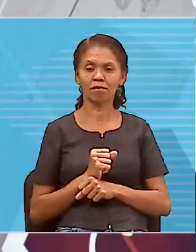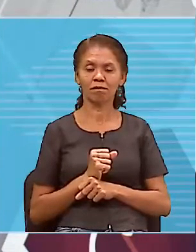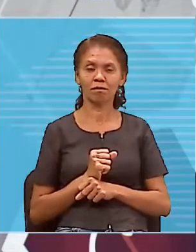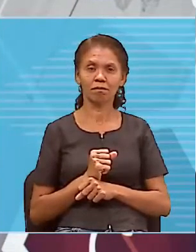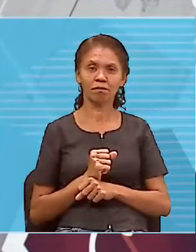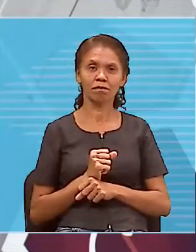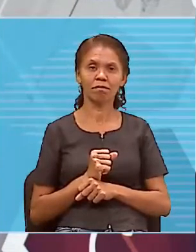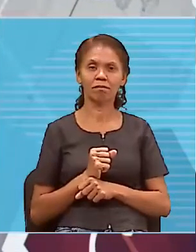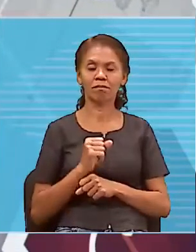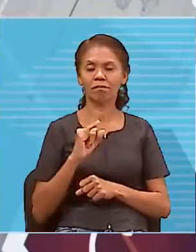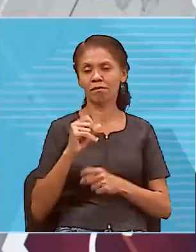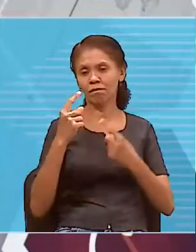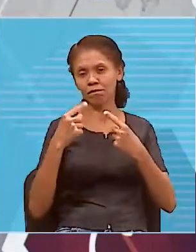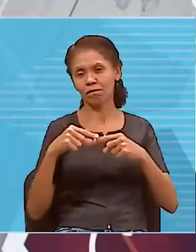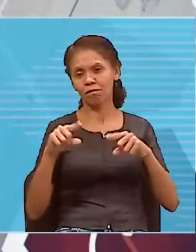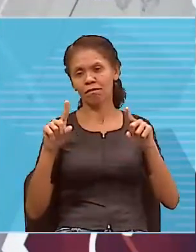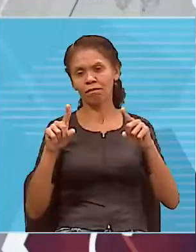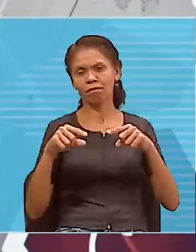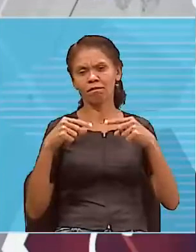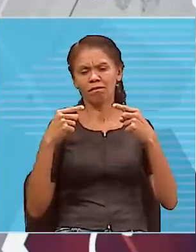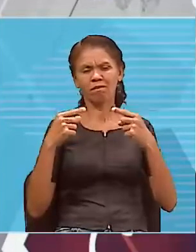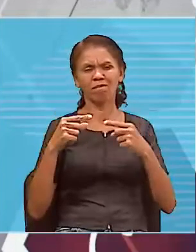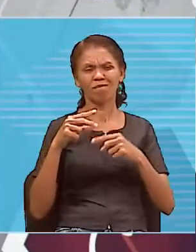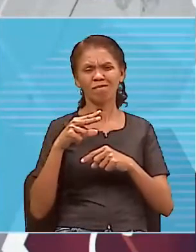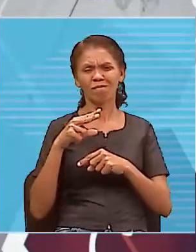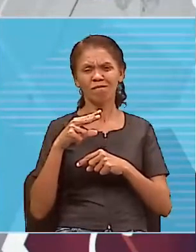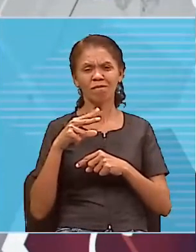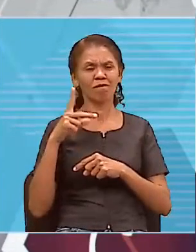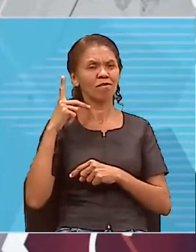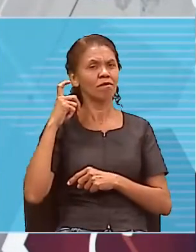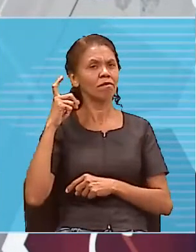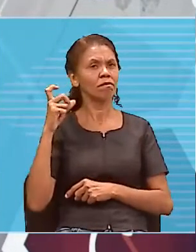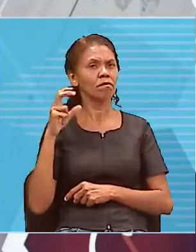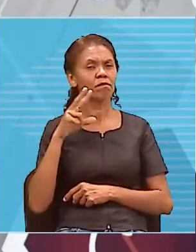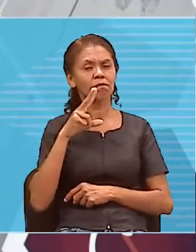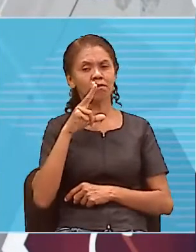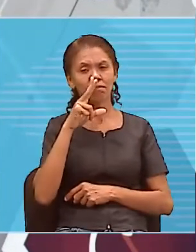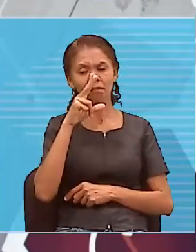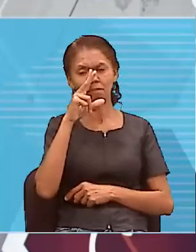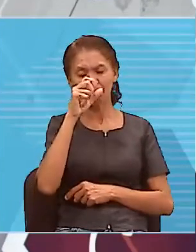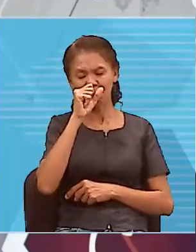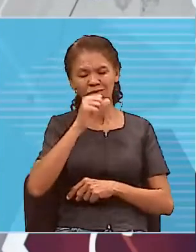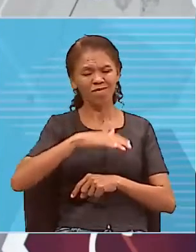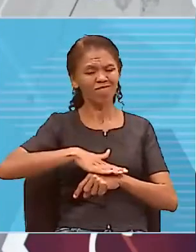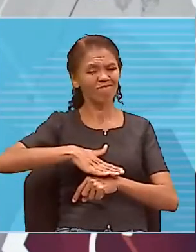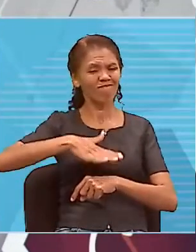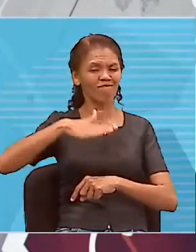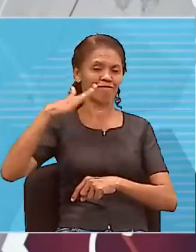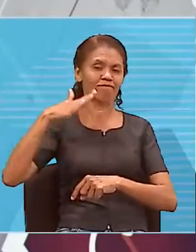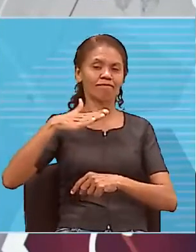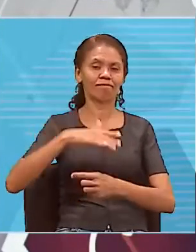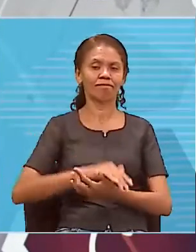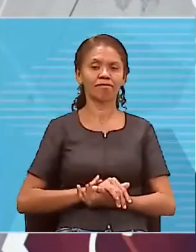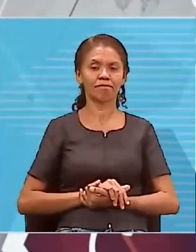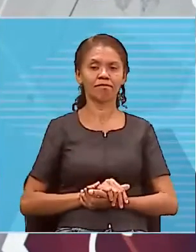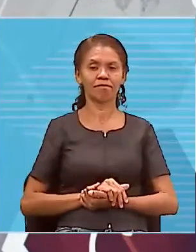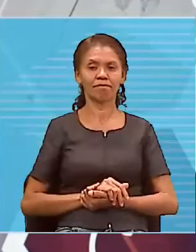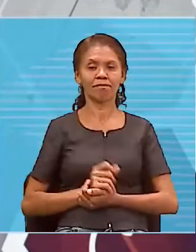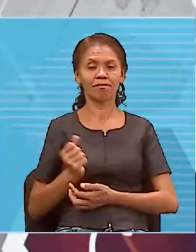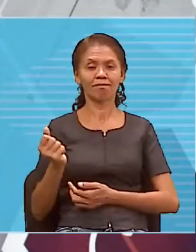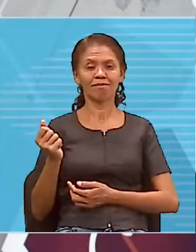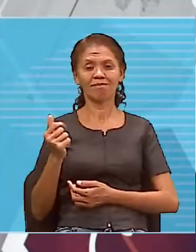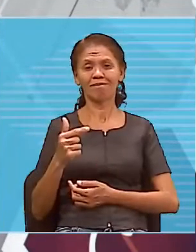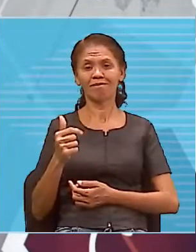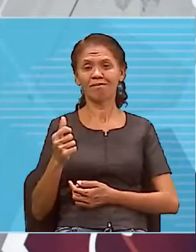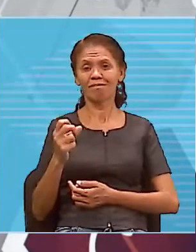intensa do que ela deveria estar do que estivesse apenas um dos carros